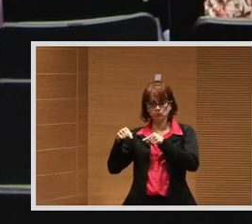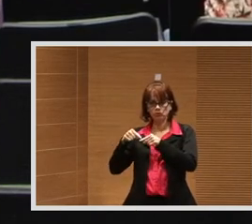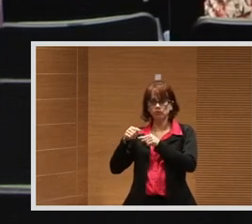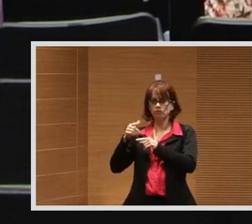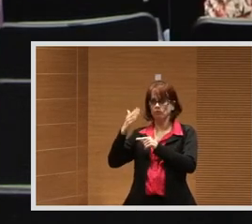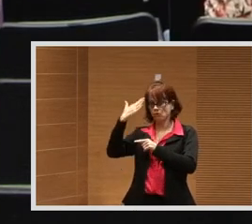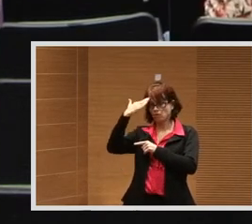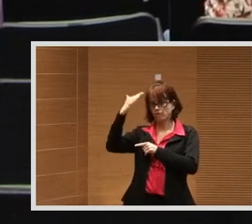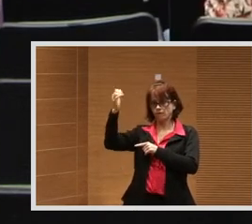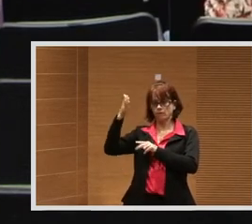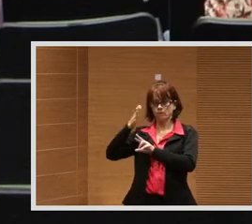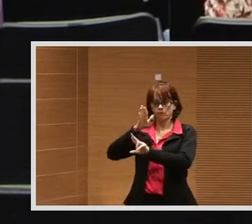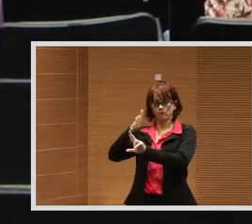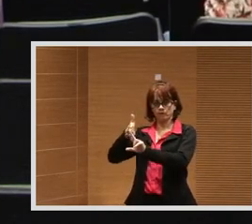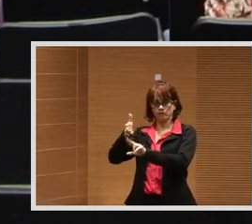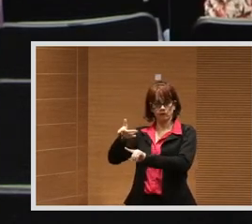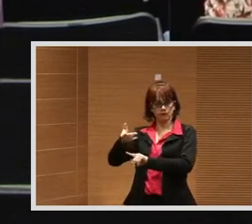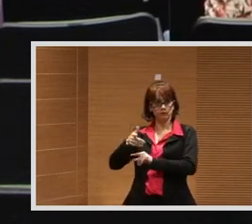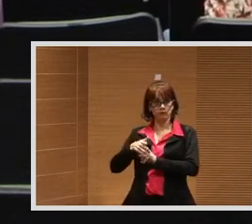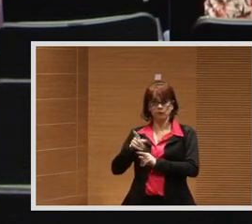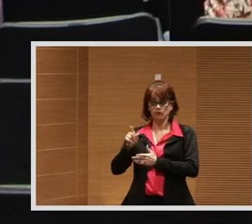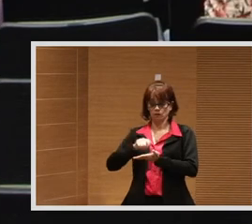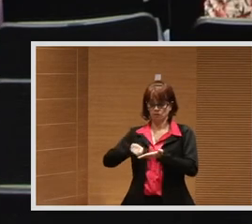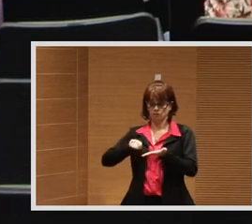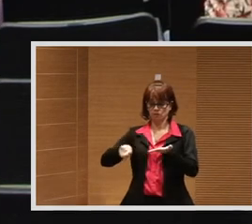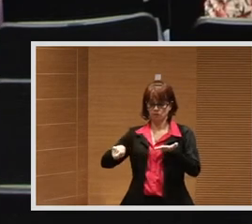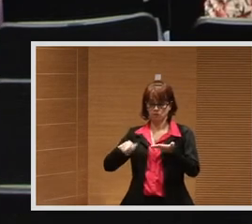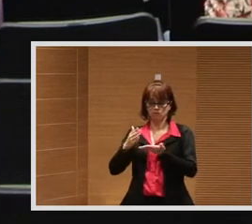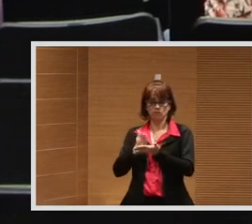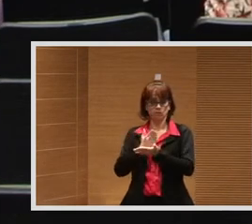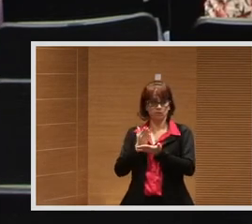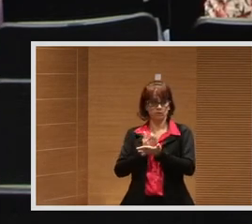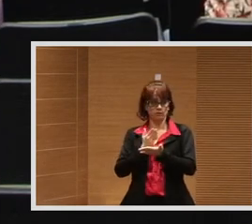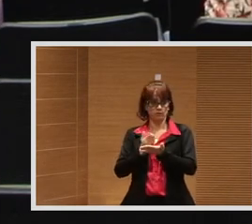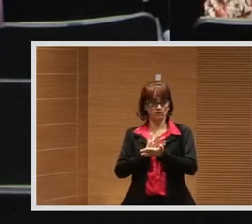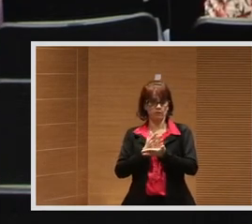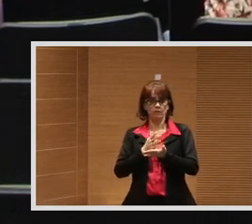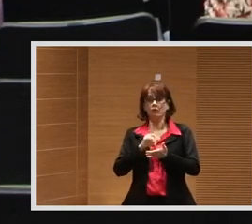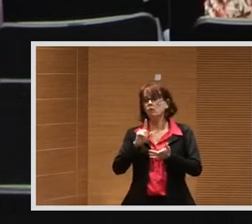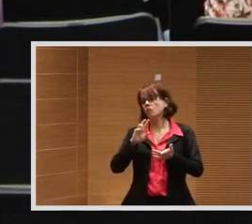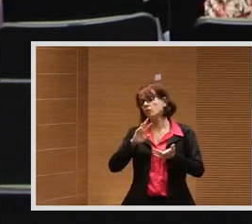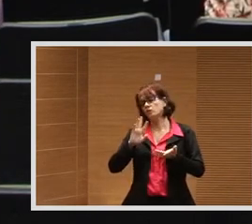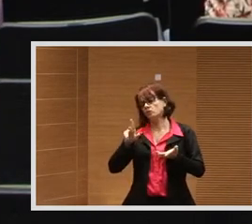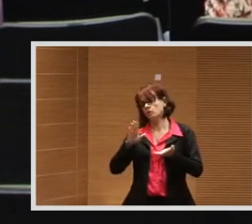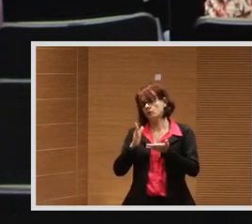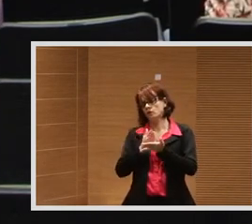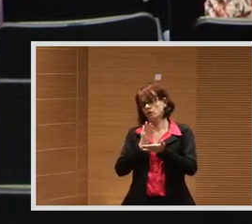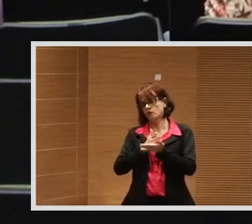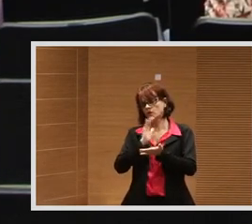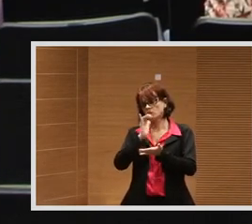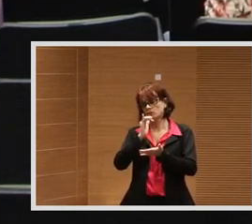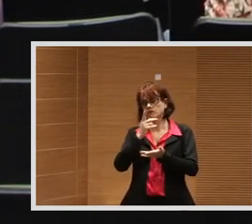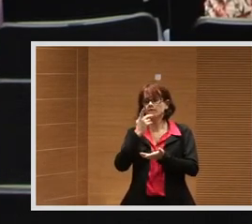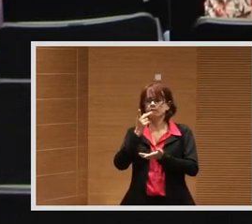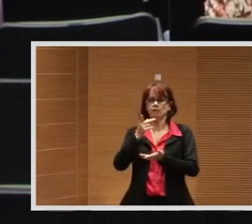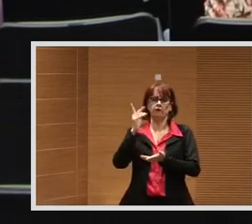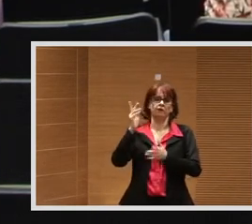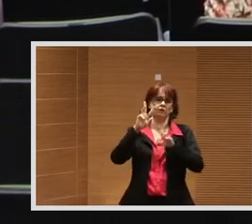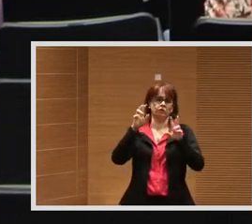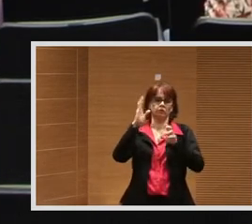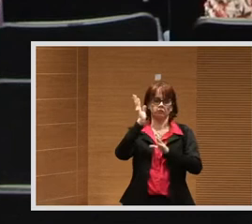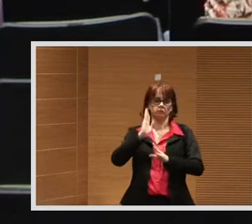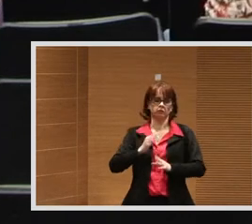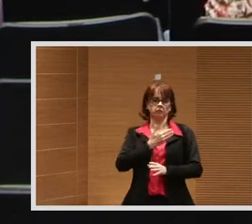cotado. E ele conta no livro que o livro não é para contar essa história, é um livro para falar sobre a história do Brasil, o